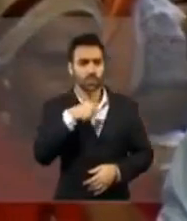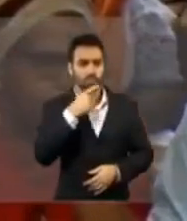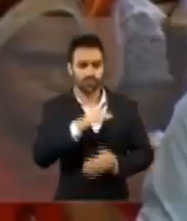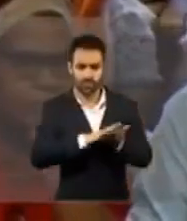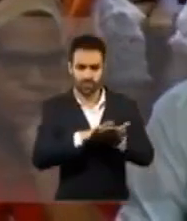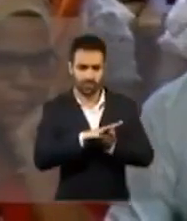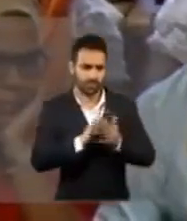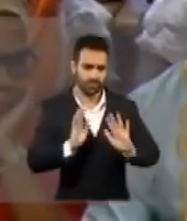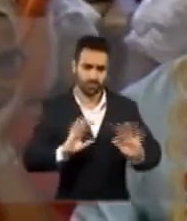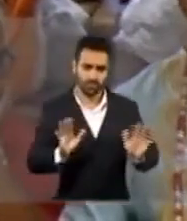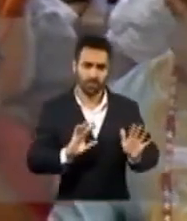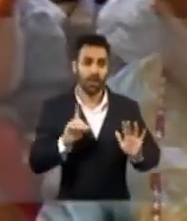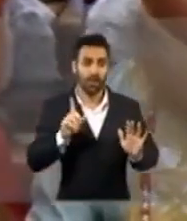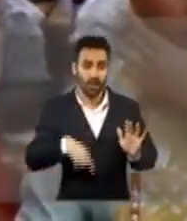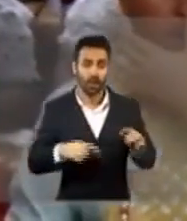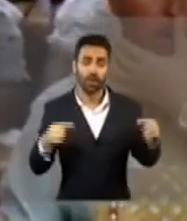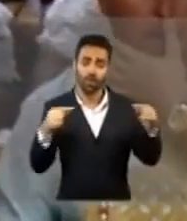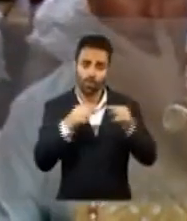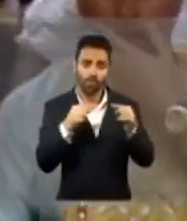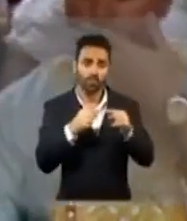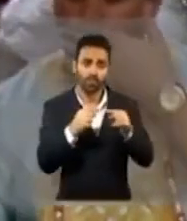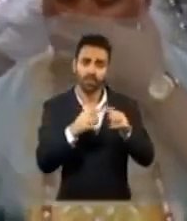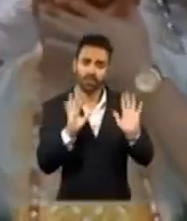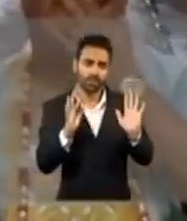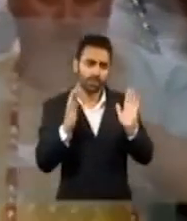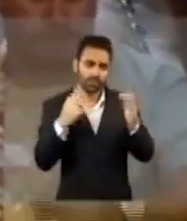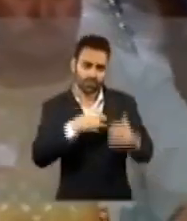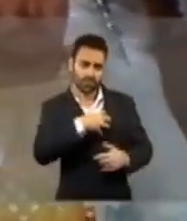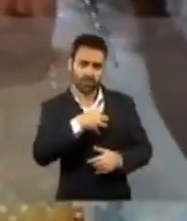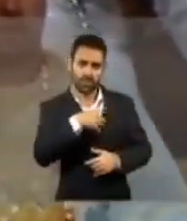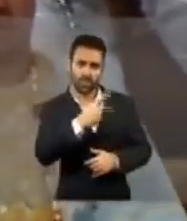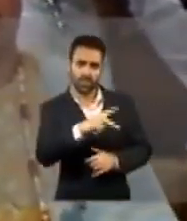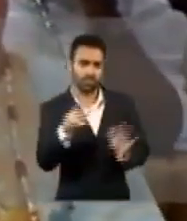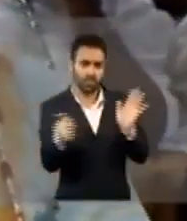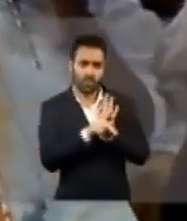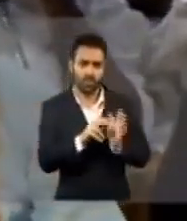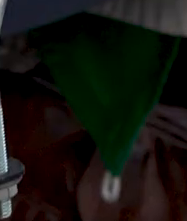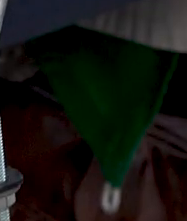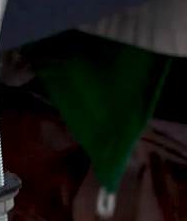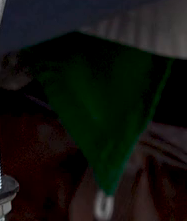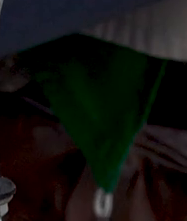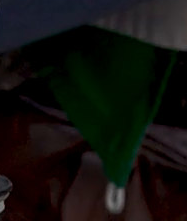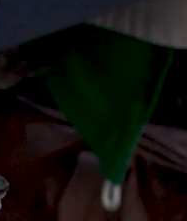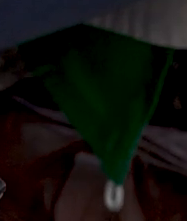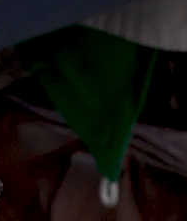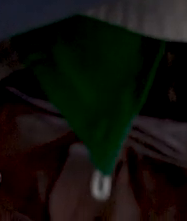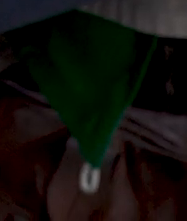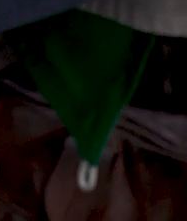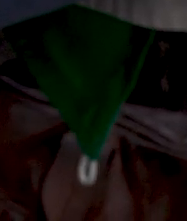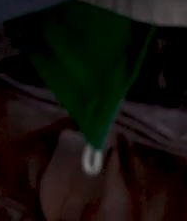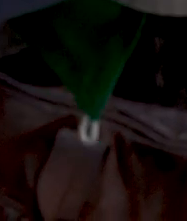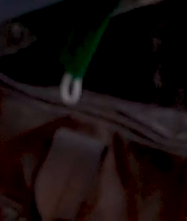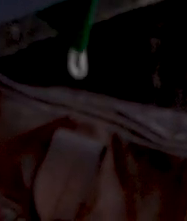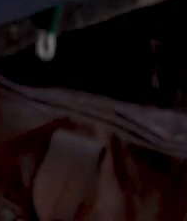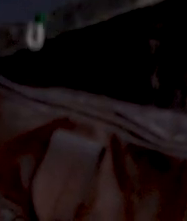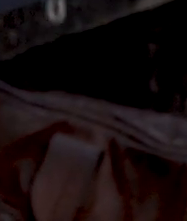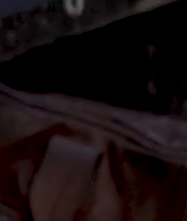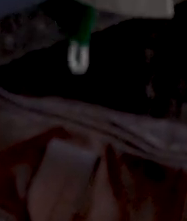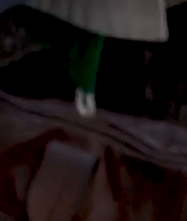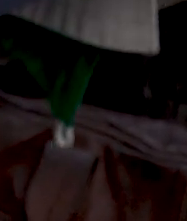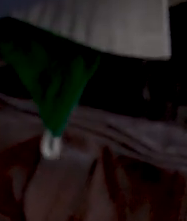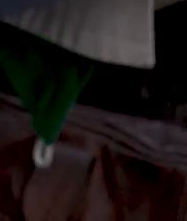no ano seguinte, um deputado estadual bem intencionado fez uma nova lei que altera o Código Ambiental